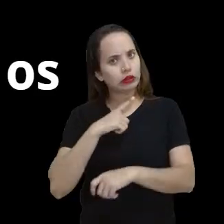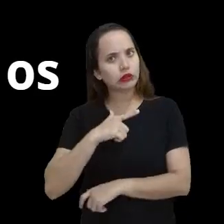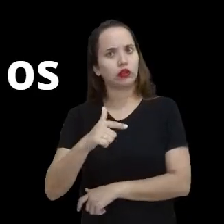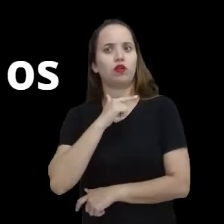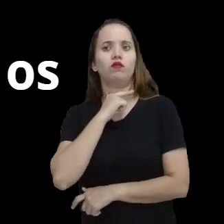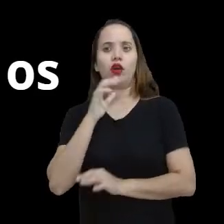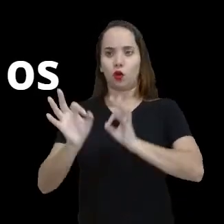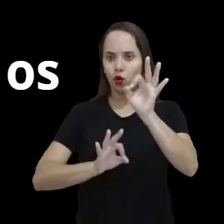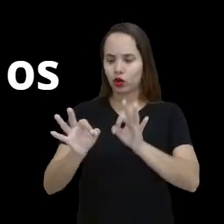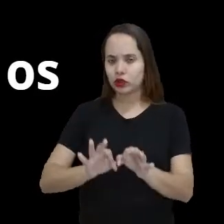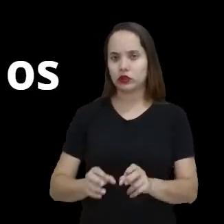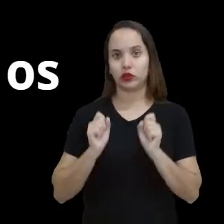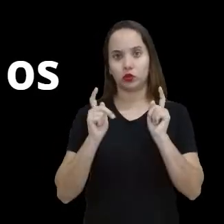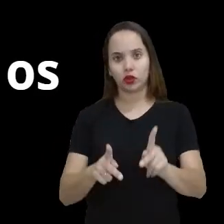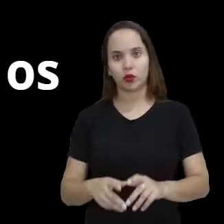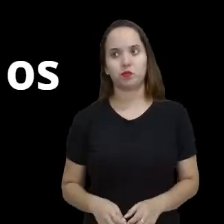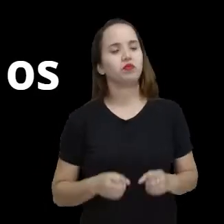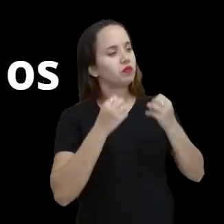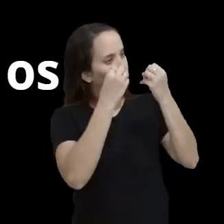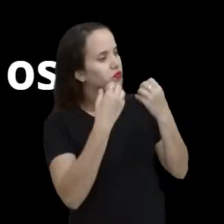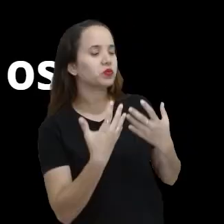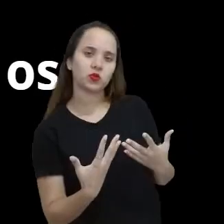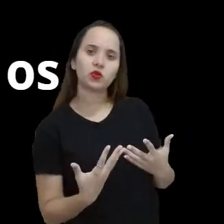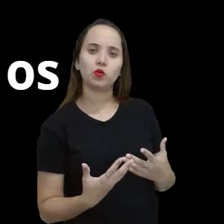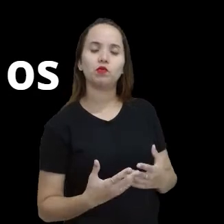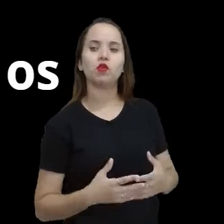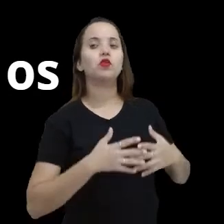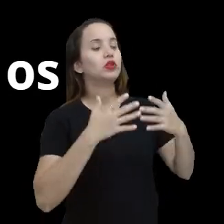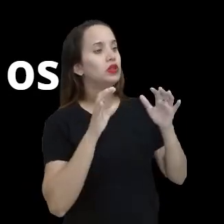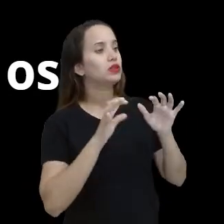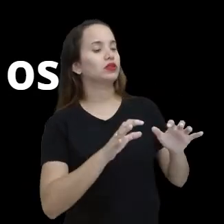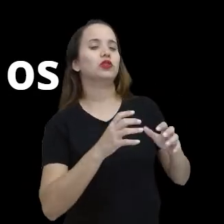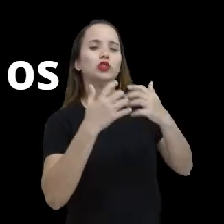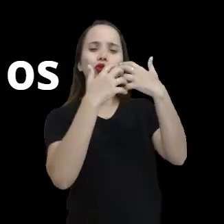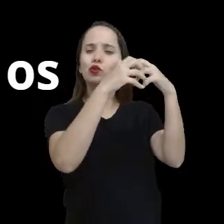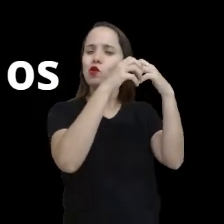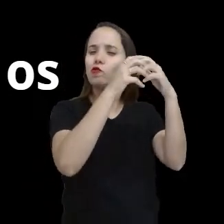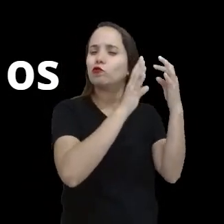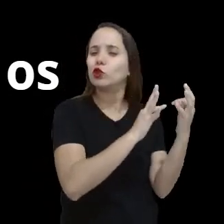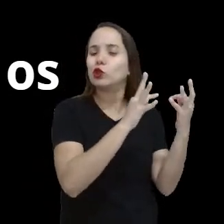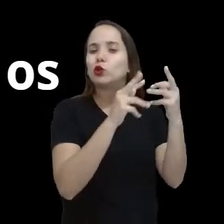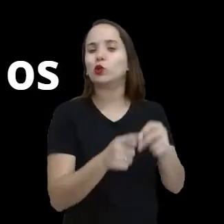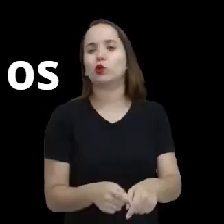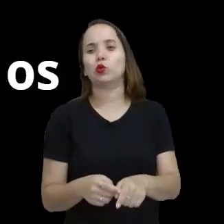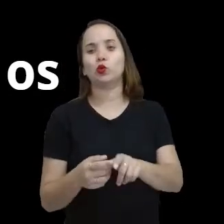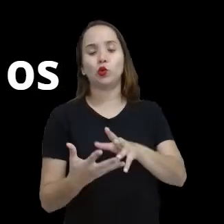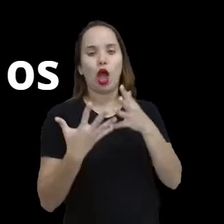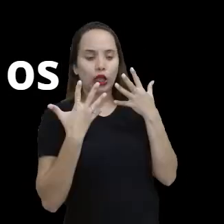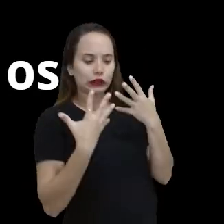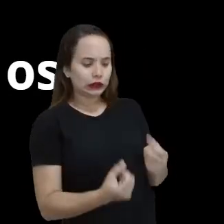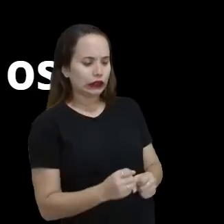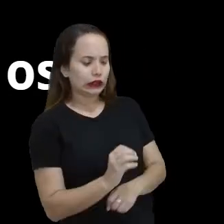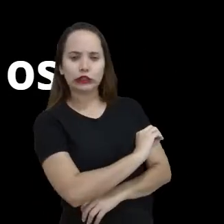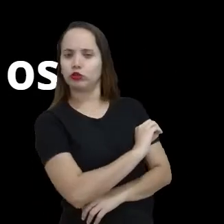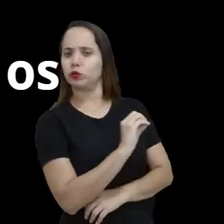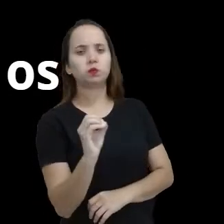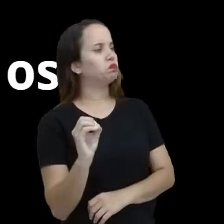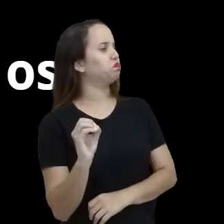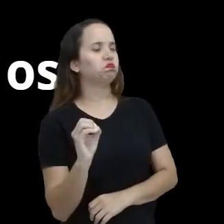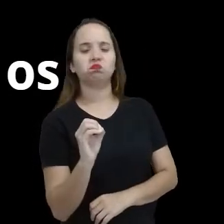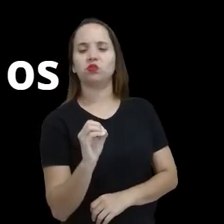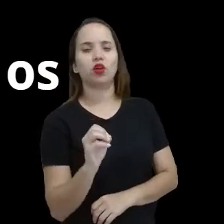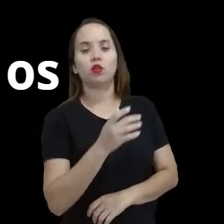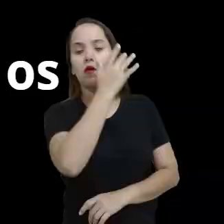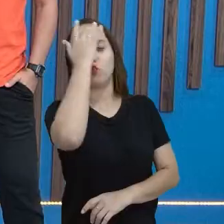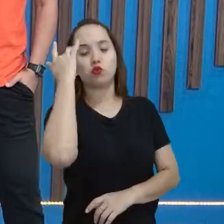elas. Beleza? Muito bom. Então daí a gente reflete tudo que a gente vem trazendo, né? Tolerância zero para os intolerantes. Então se a